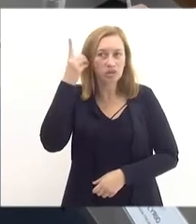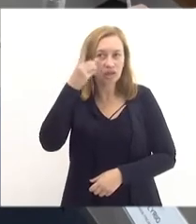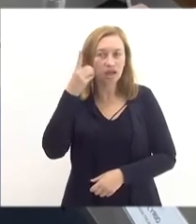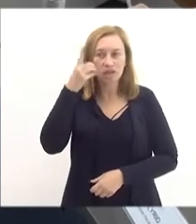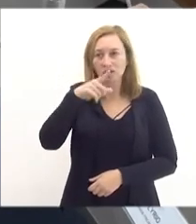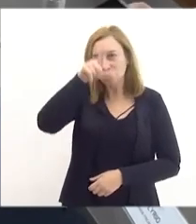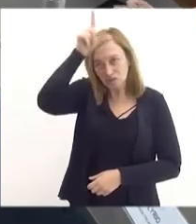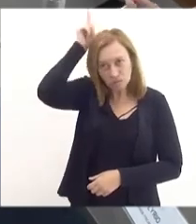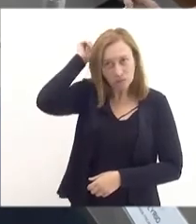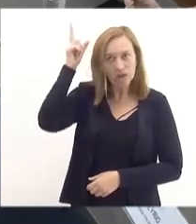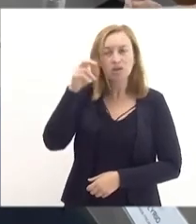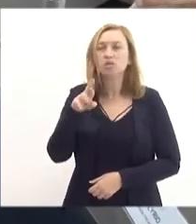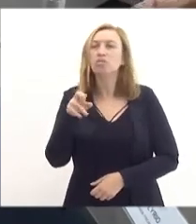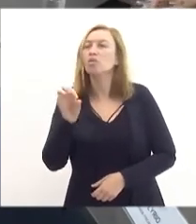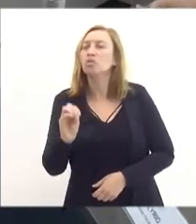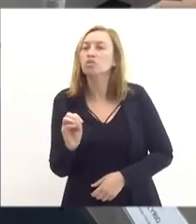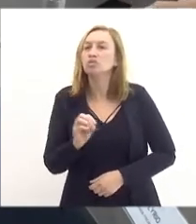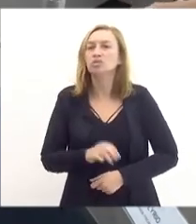deputado Bruno Dallari.